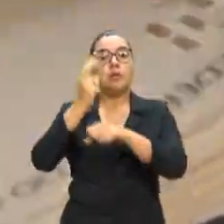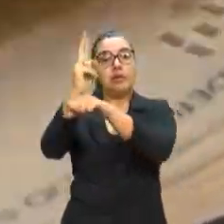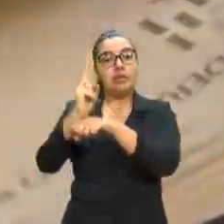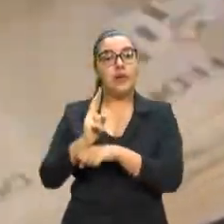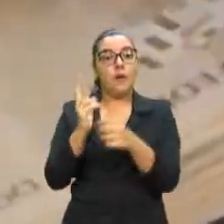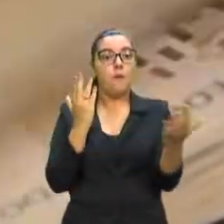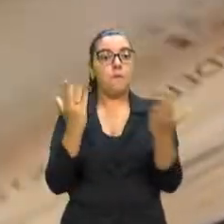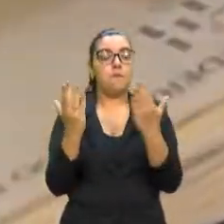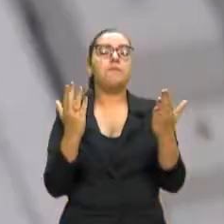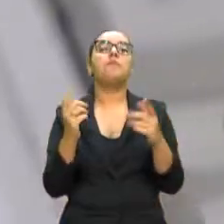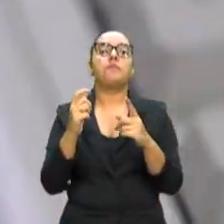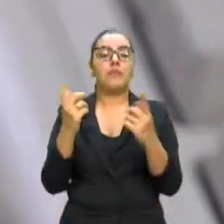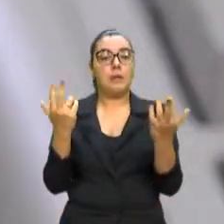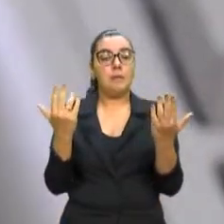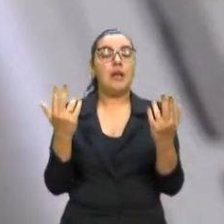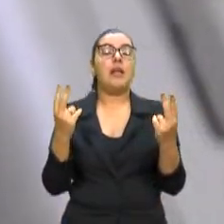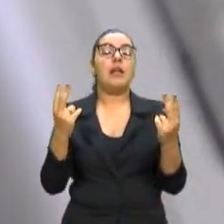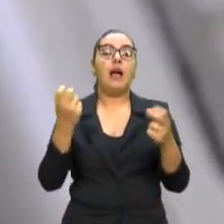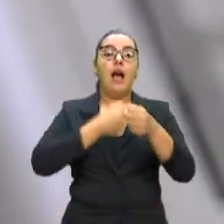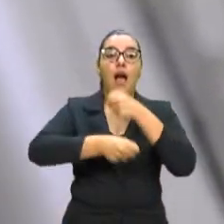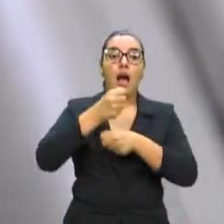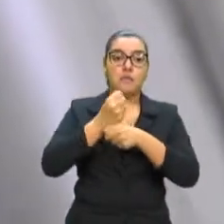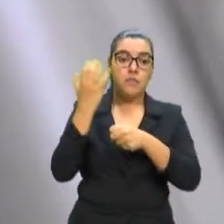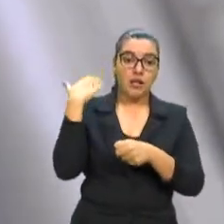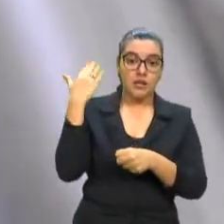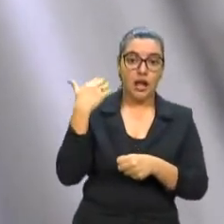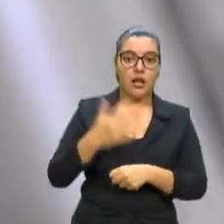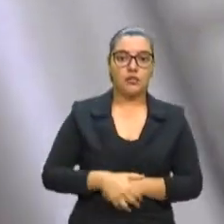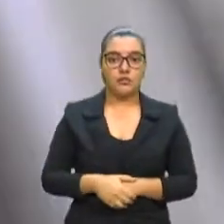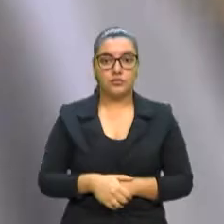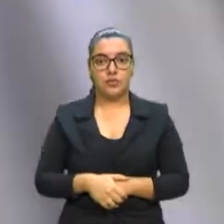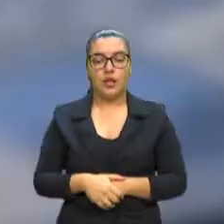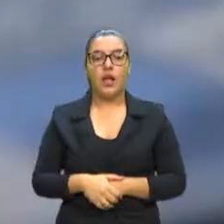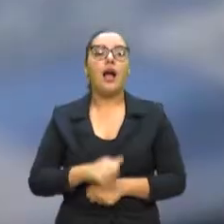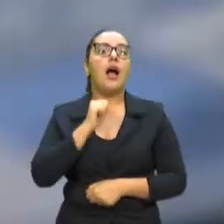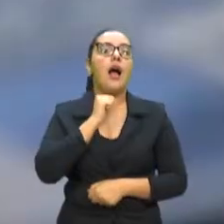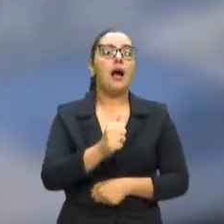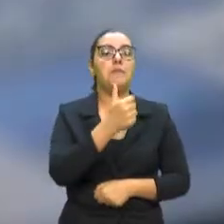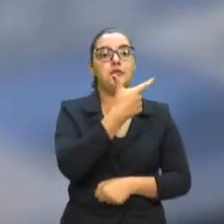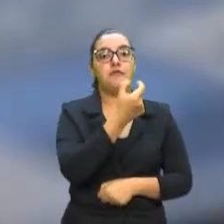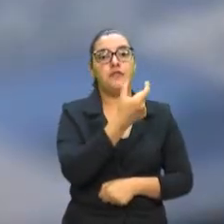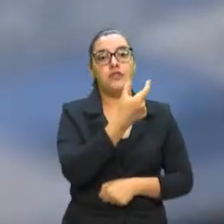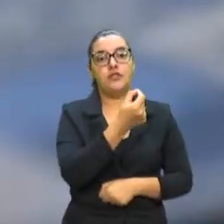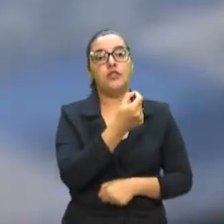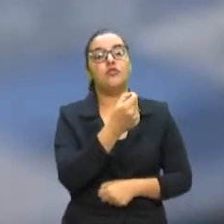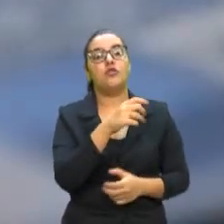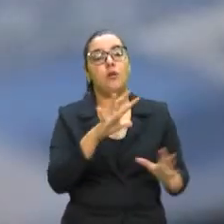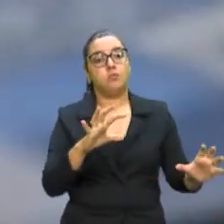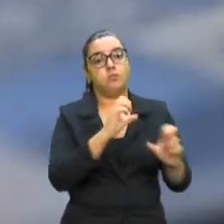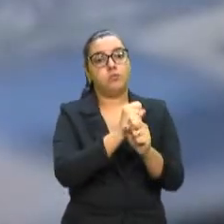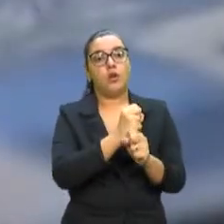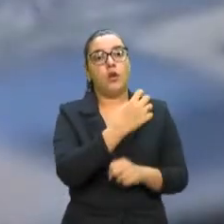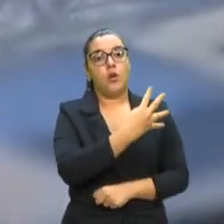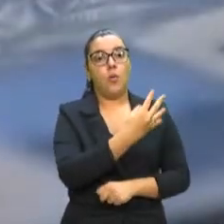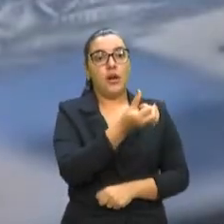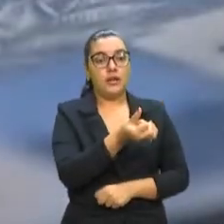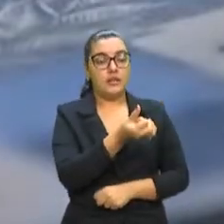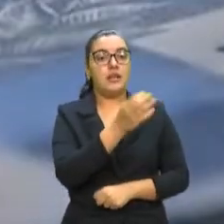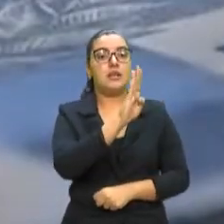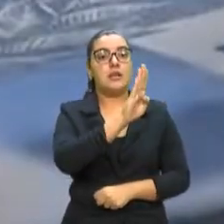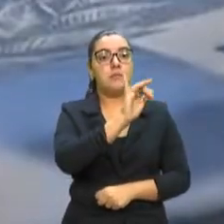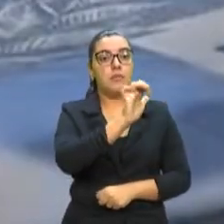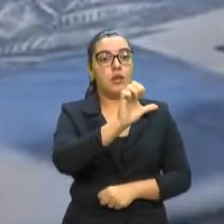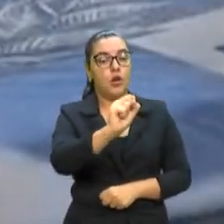com o mesmo período do ano passado. Em abril de 2020, esse montante foi de 46 bilhões e